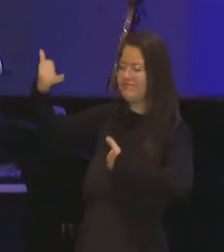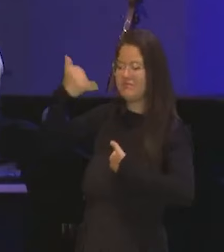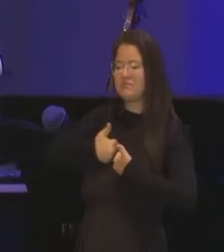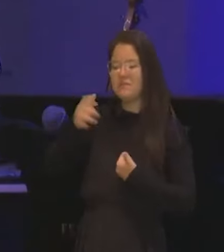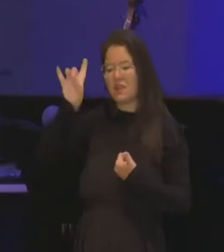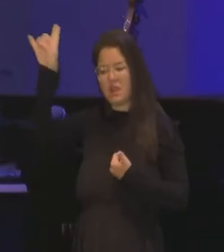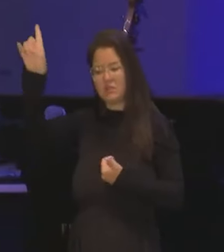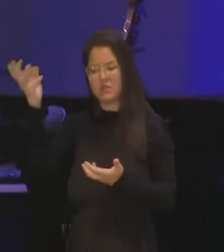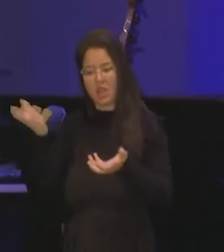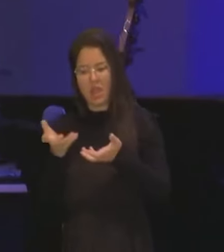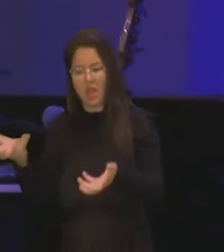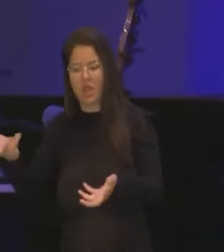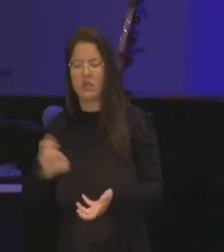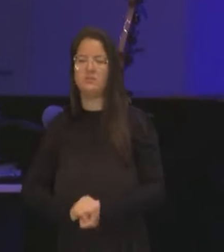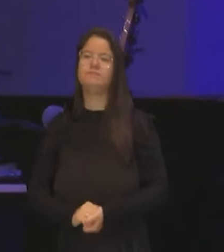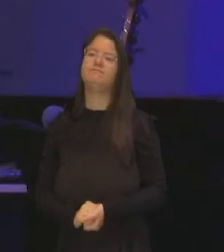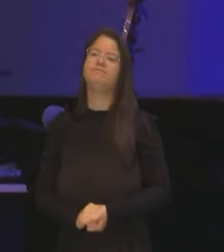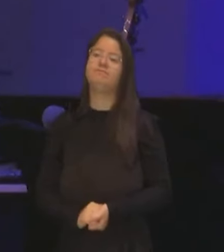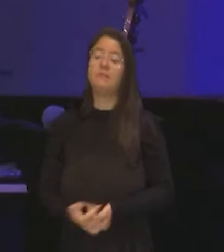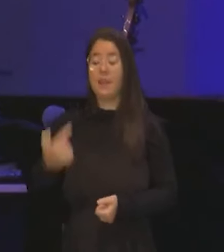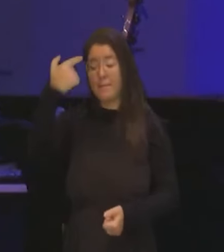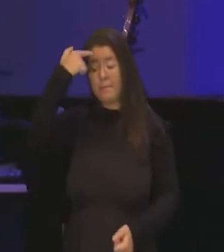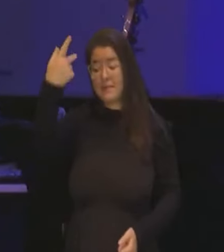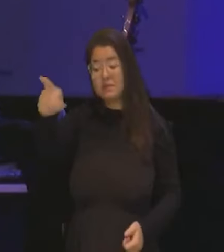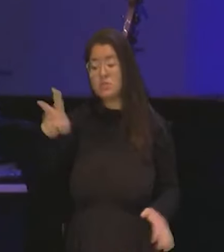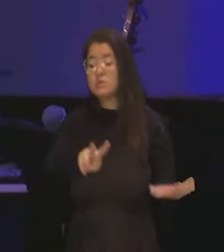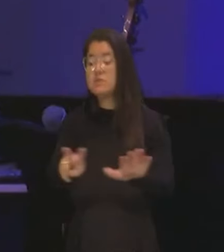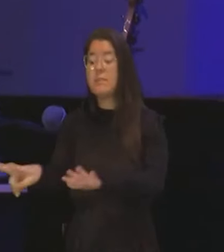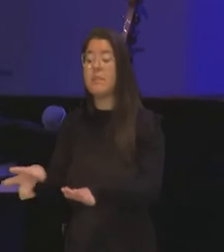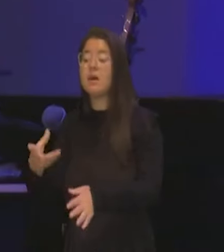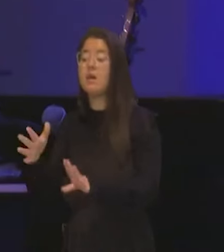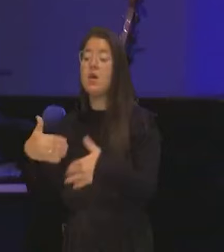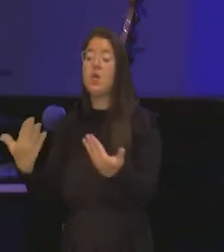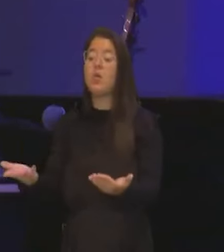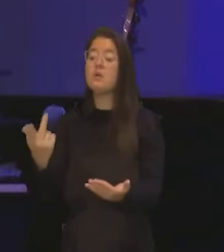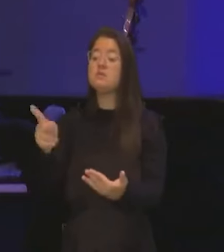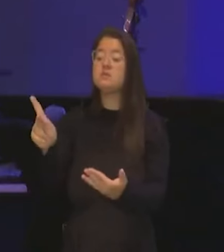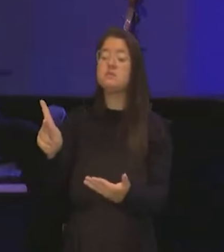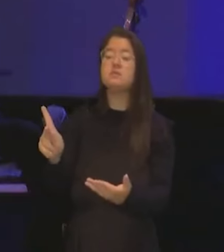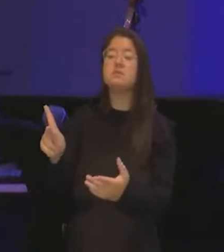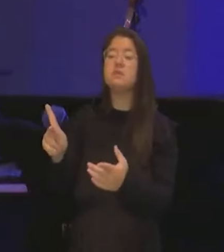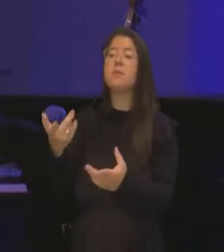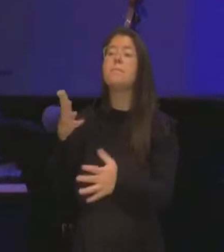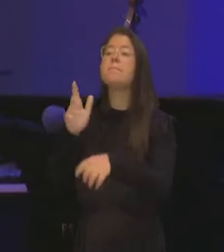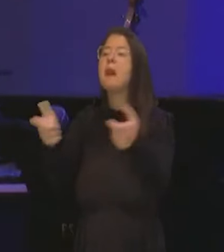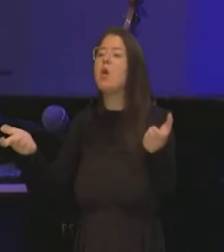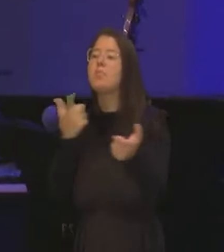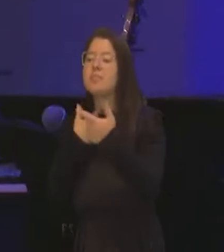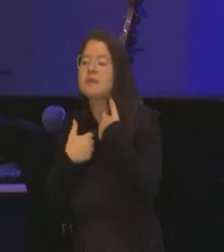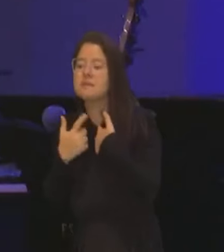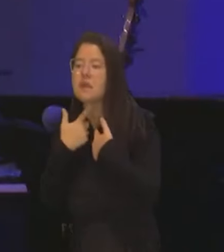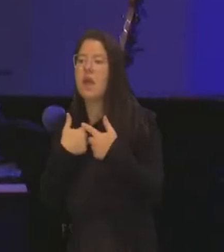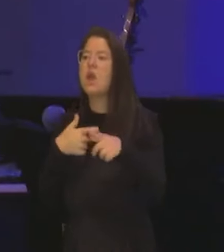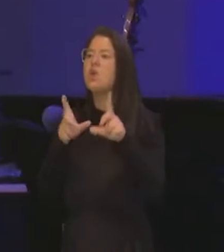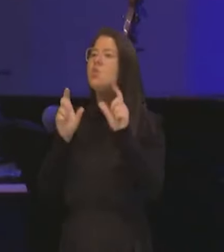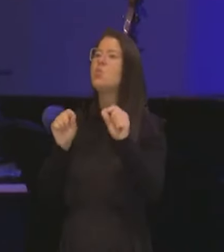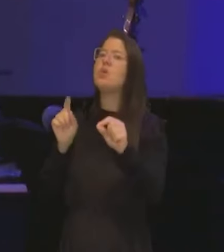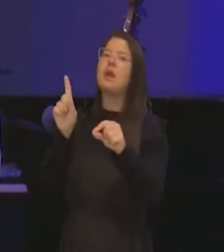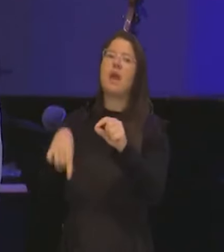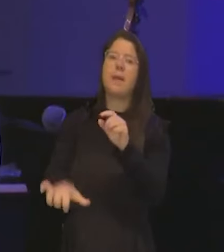Deus. Pense na sua semana, quais são os seus maiores desejos, quais são os